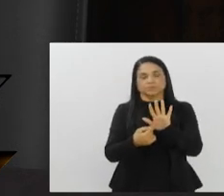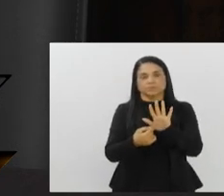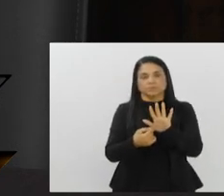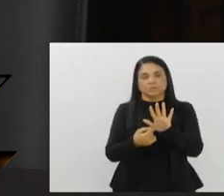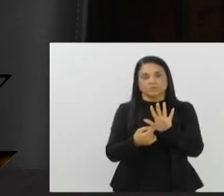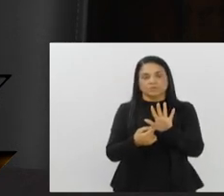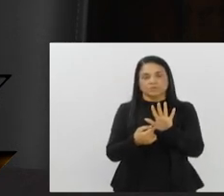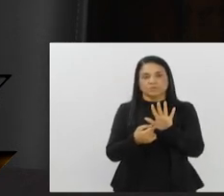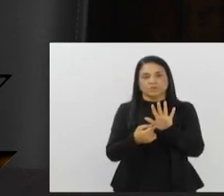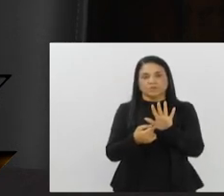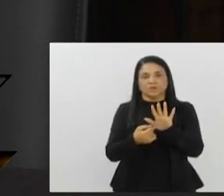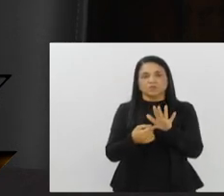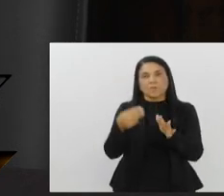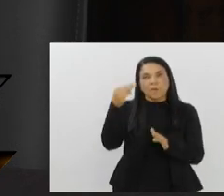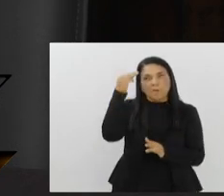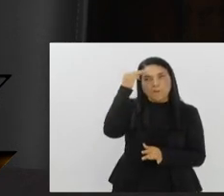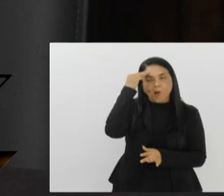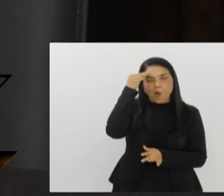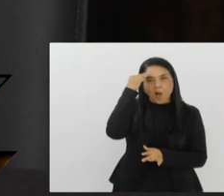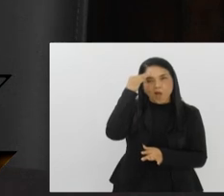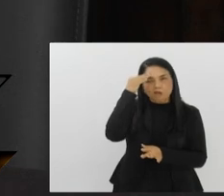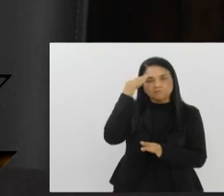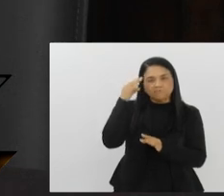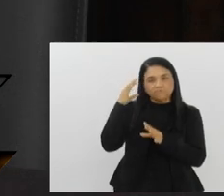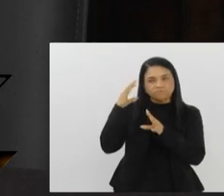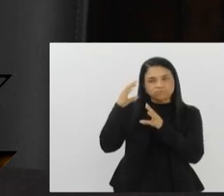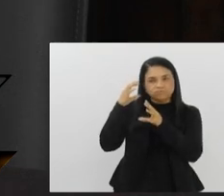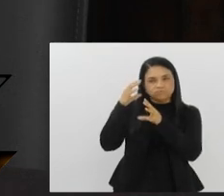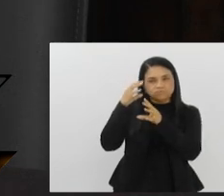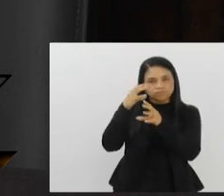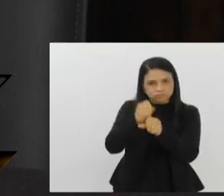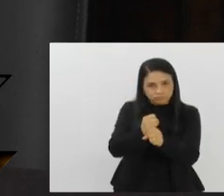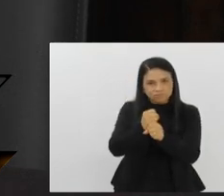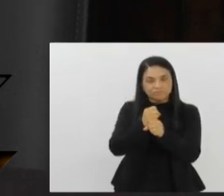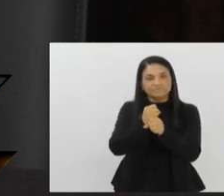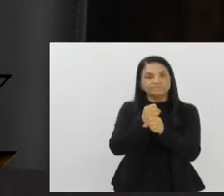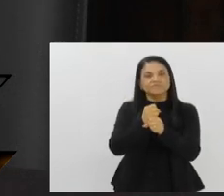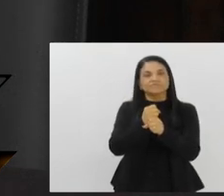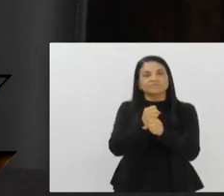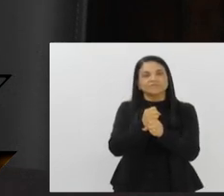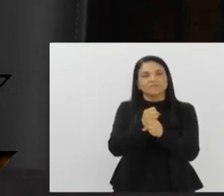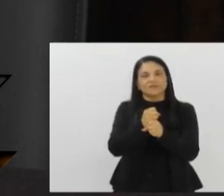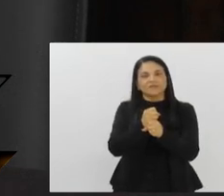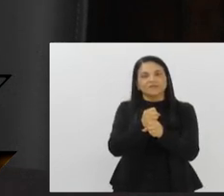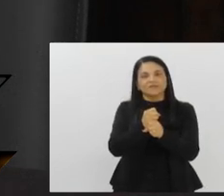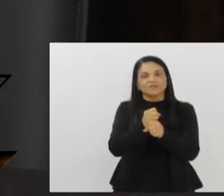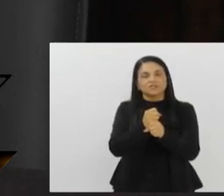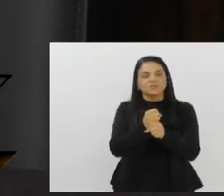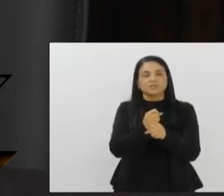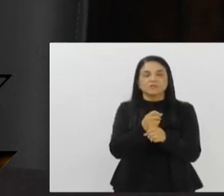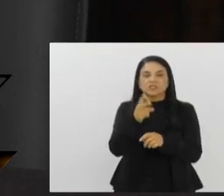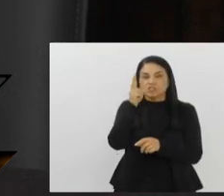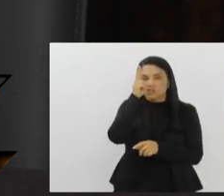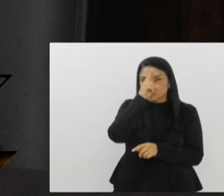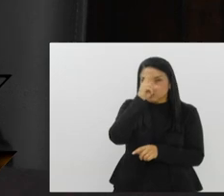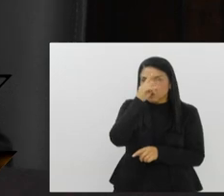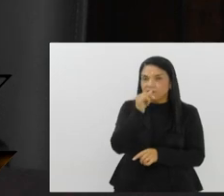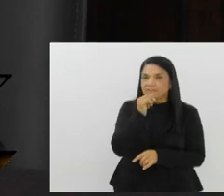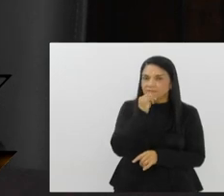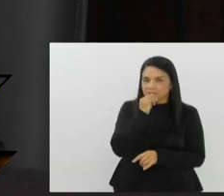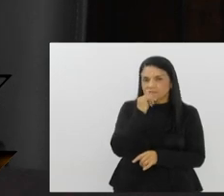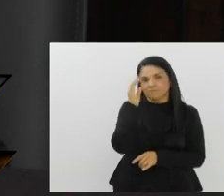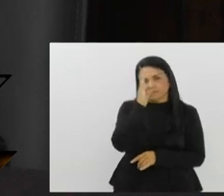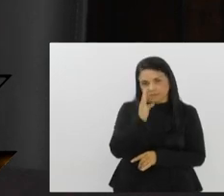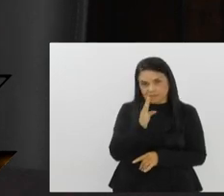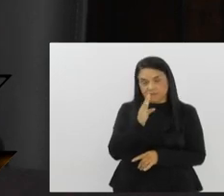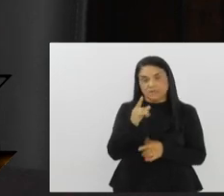resgate de uma memória muito importante né da de de uma recente e triste história brasileira e o papel que os advogados